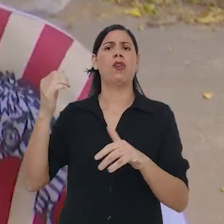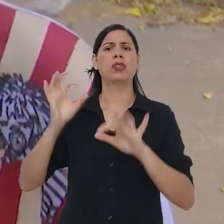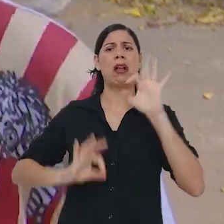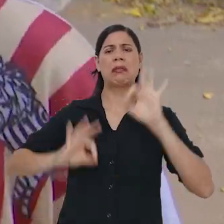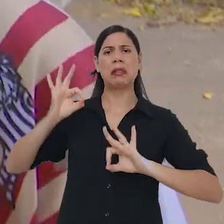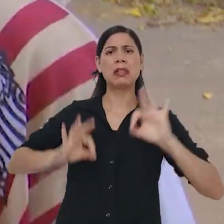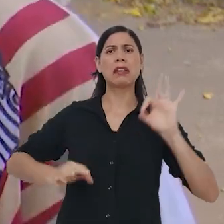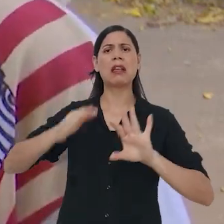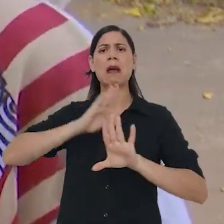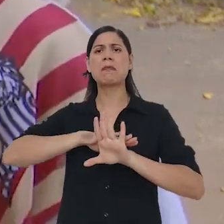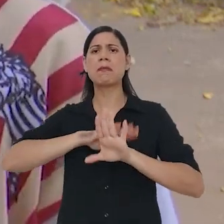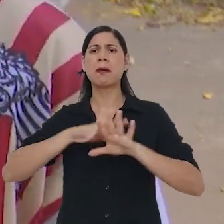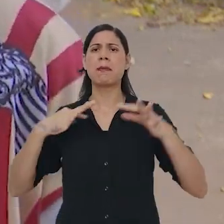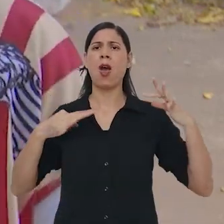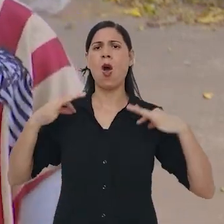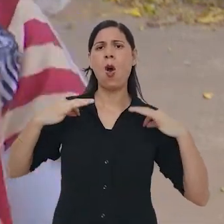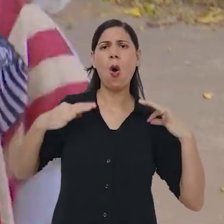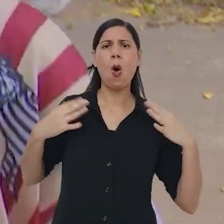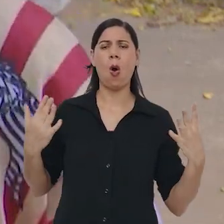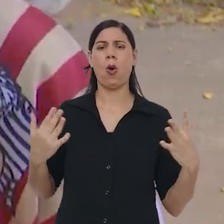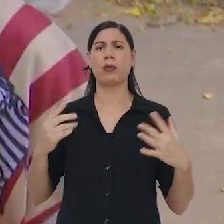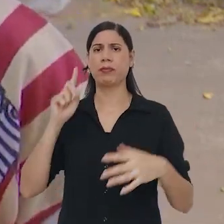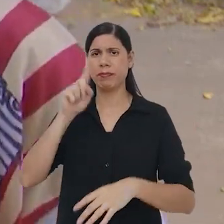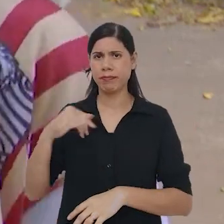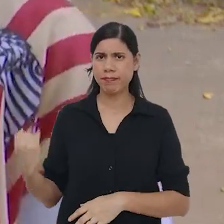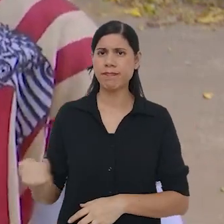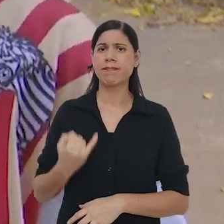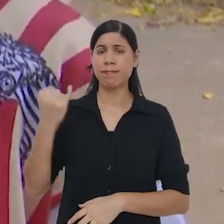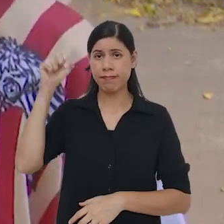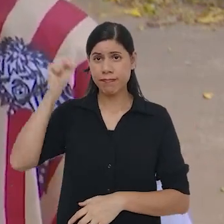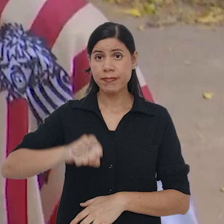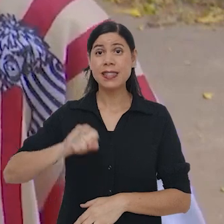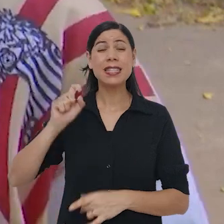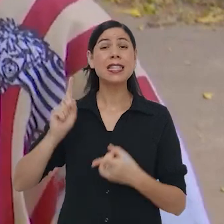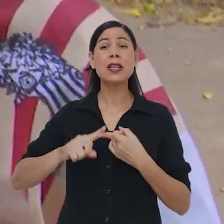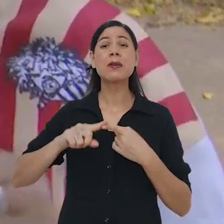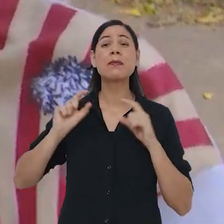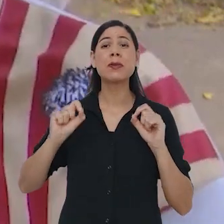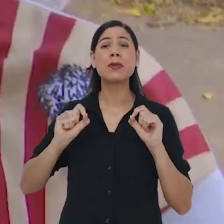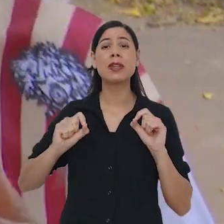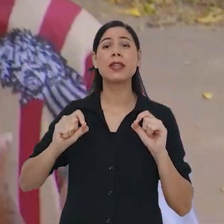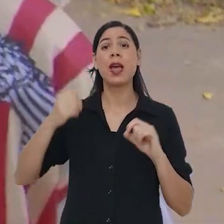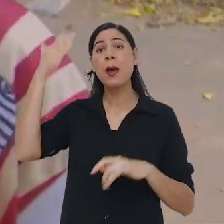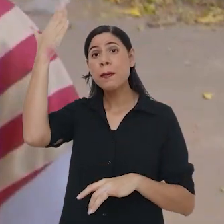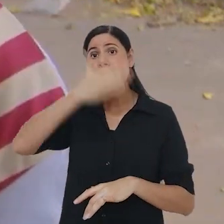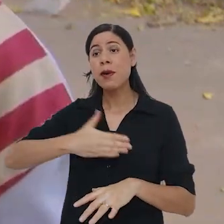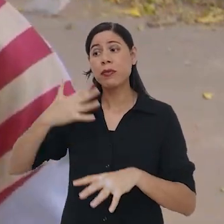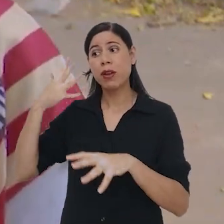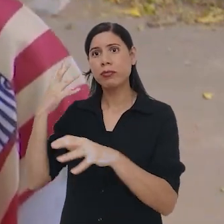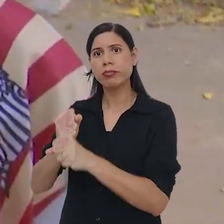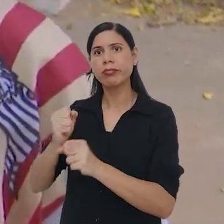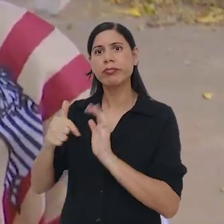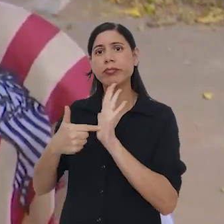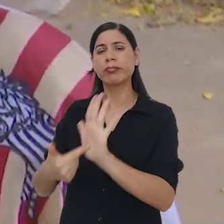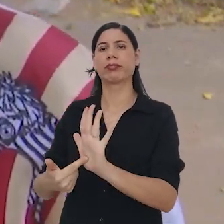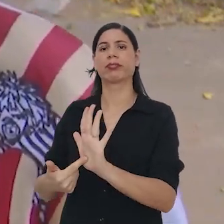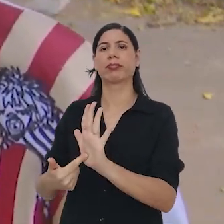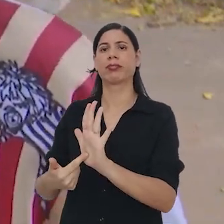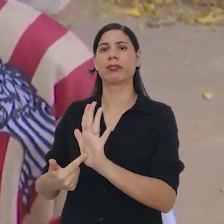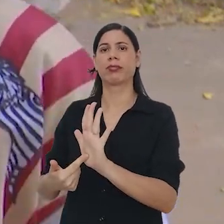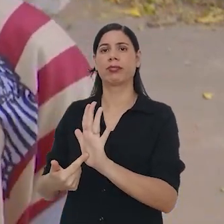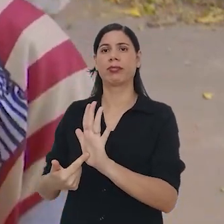do projeto, camarim, né, figurino, então é muito importante. Importante também é a prestação de